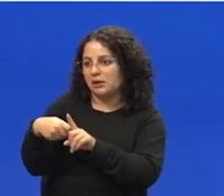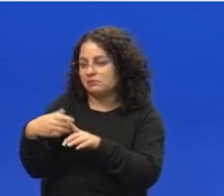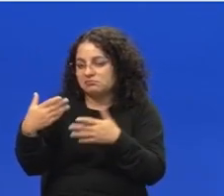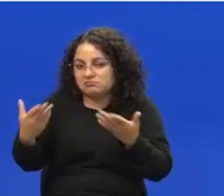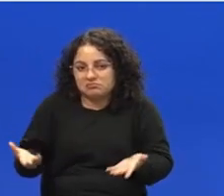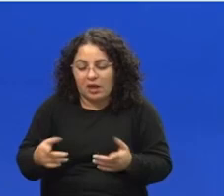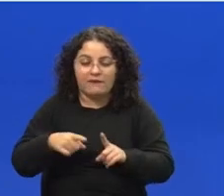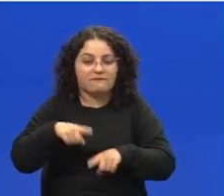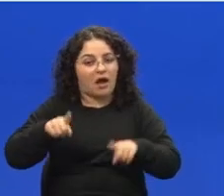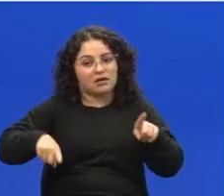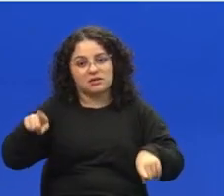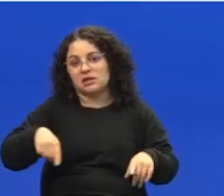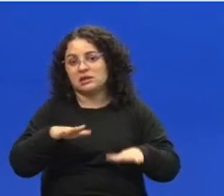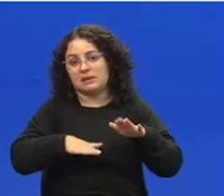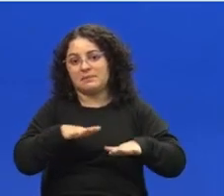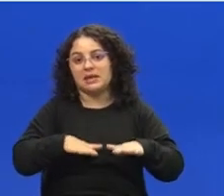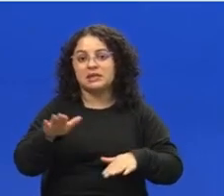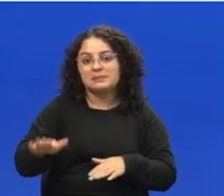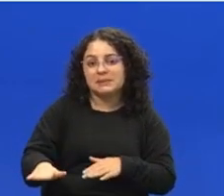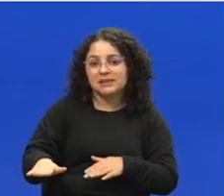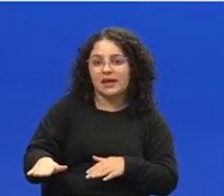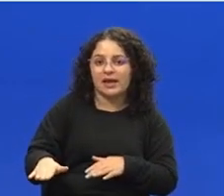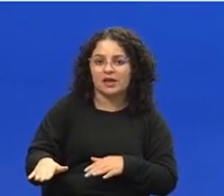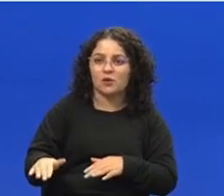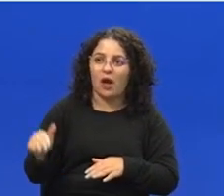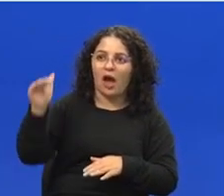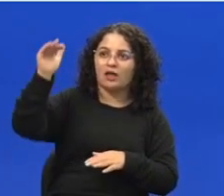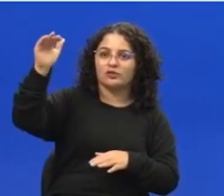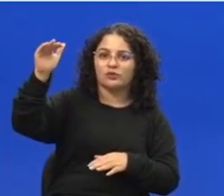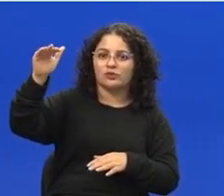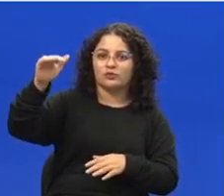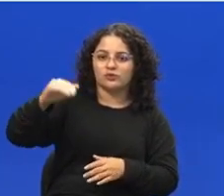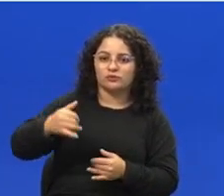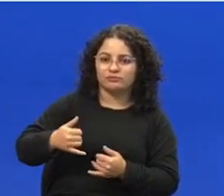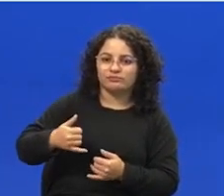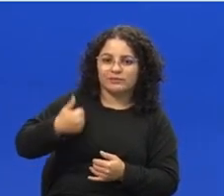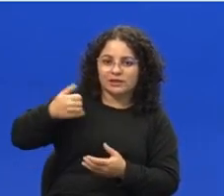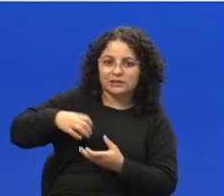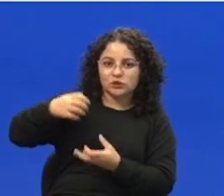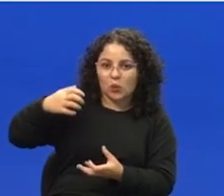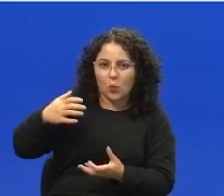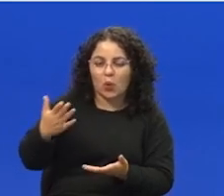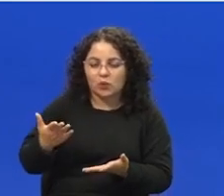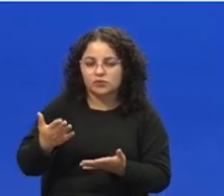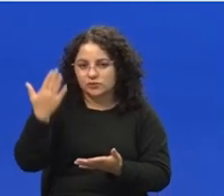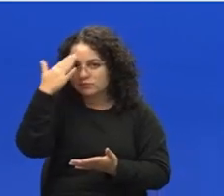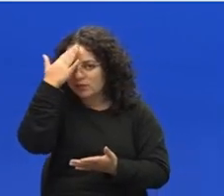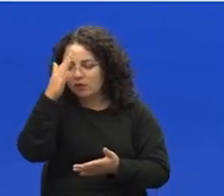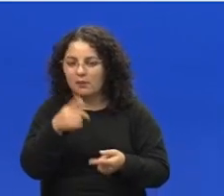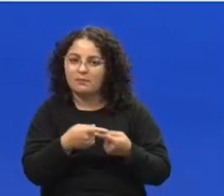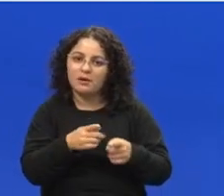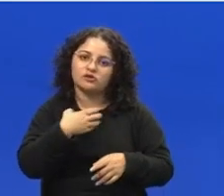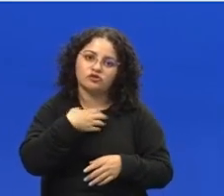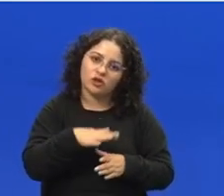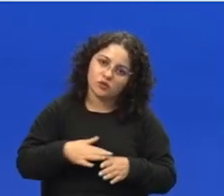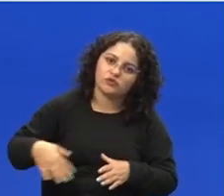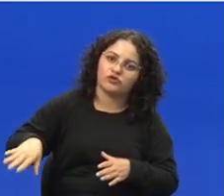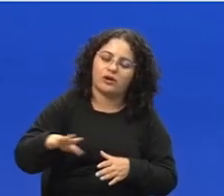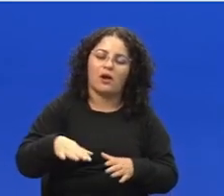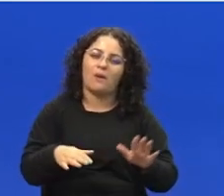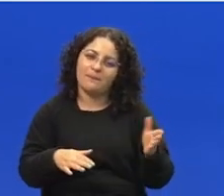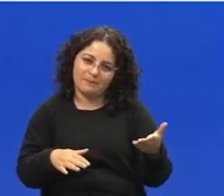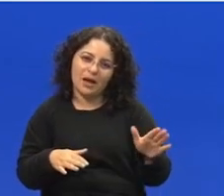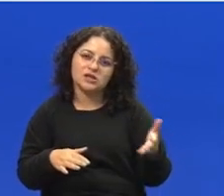adulto, se é uma criança, se é um idoso que tem algum tipo de comorbidade. Mas, de um modo geral, o tempo médio